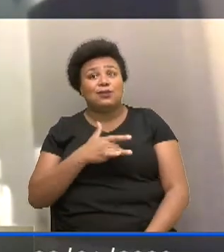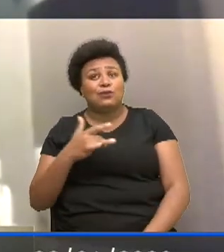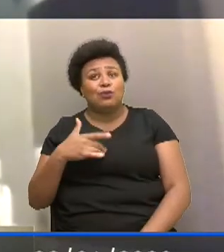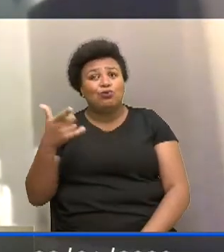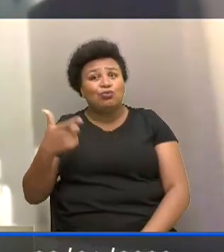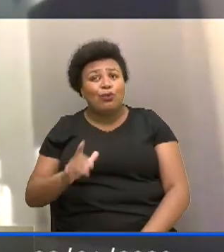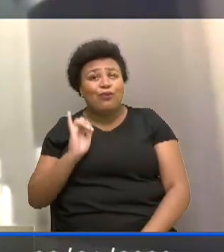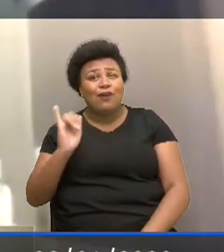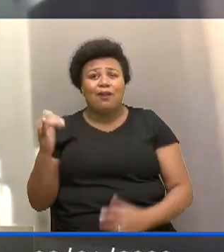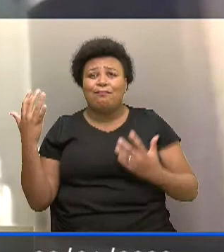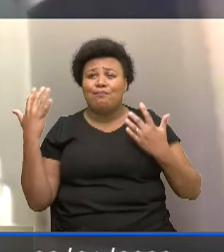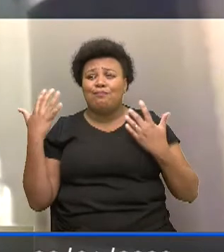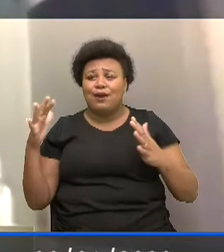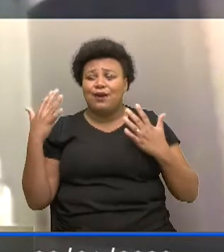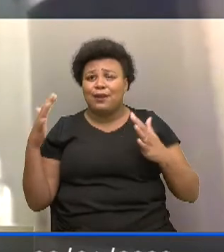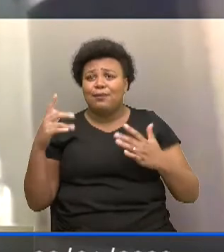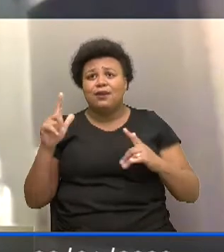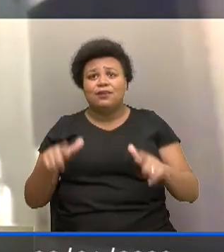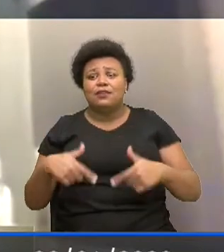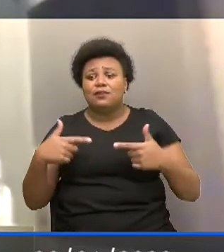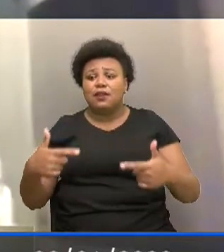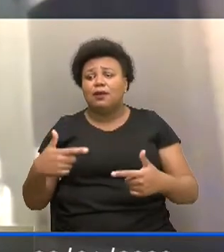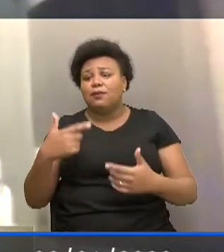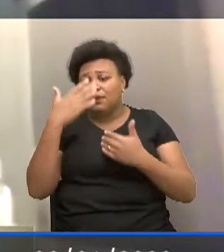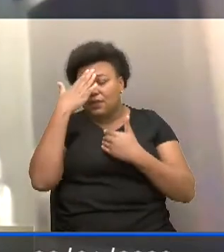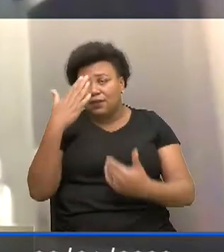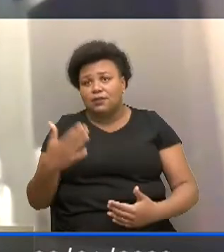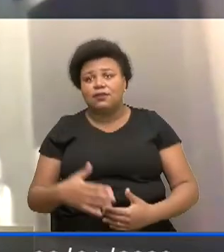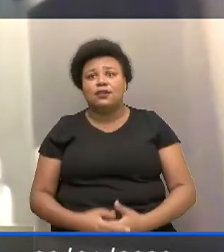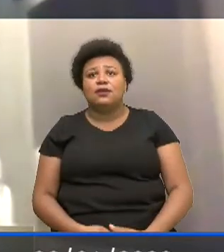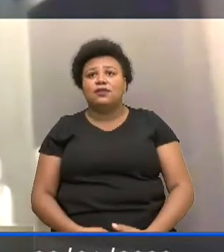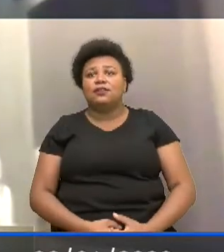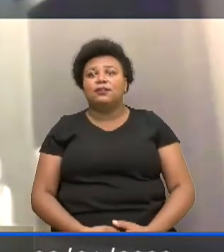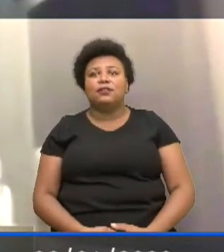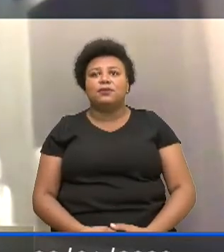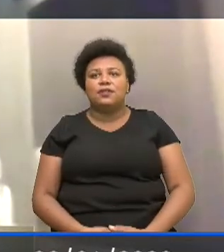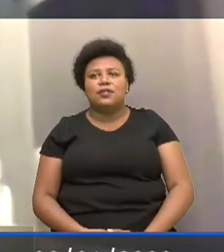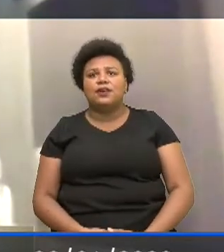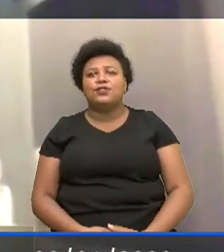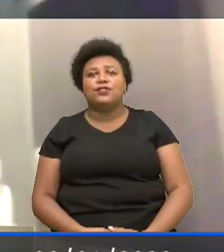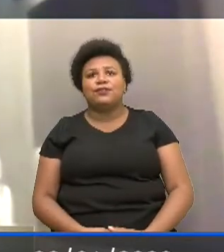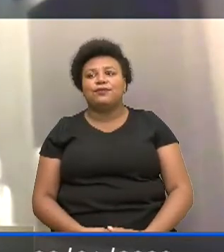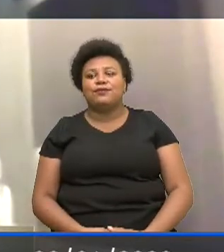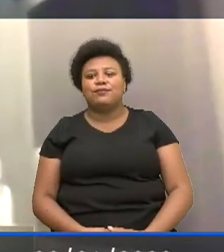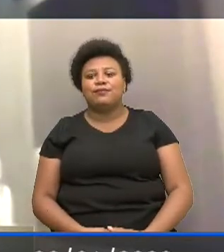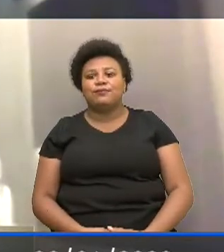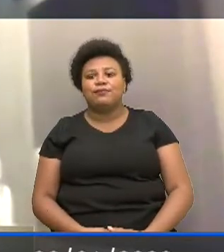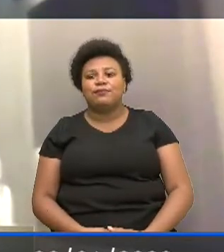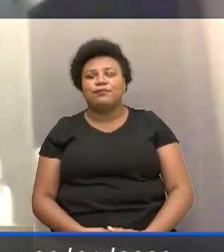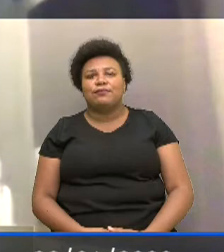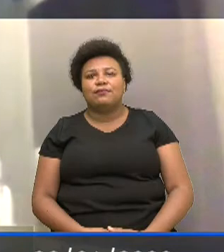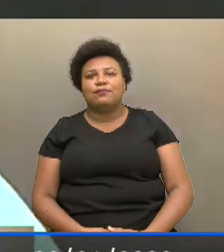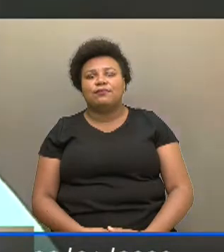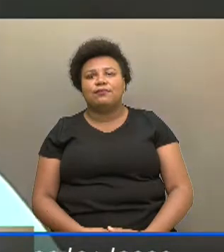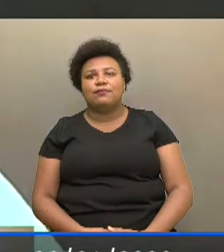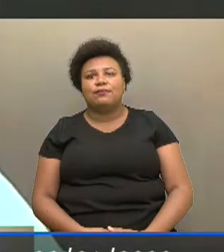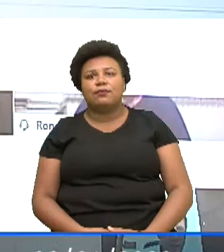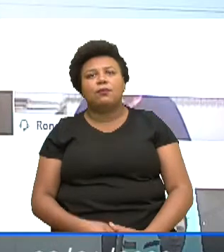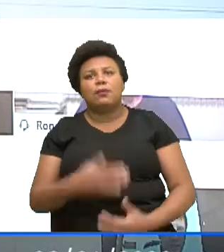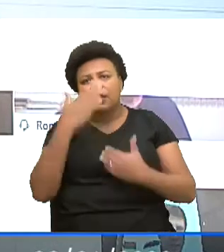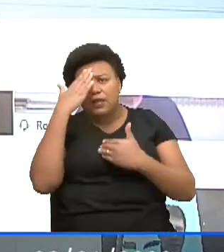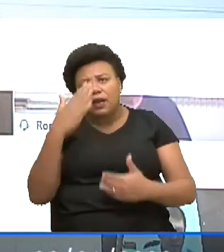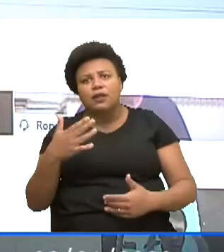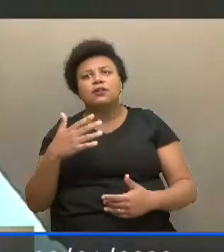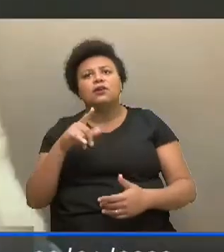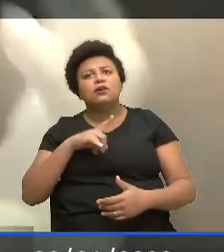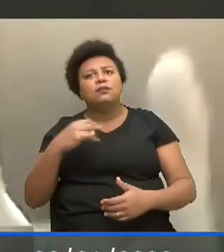vez parabenizando esta iniciativa. Muito obrigada. Ok, obrigado, doutora Priscila, pela participação conosco. Acho que é